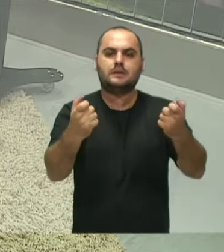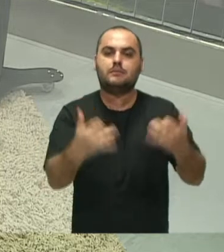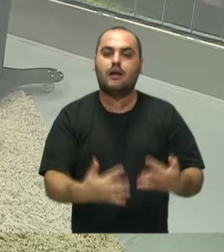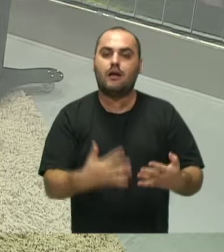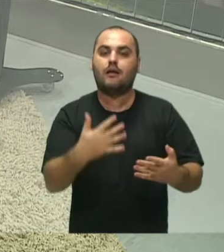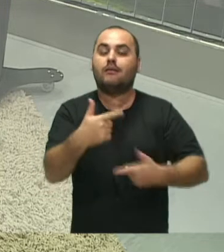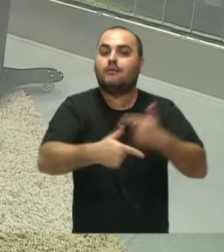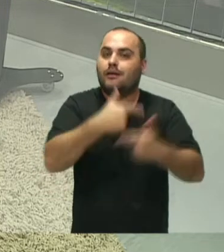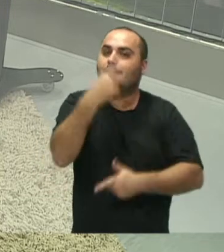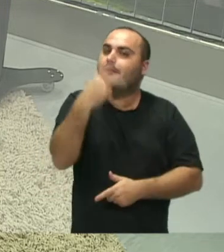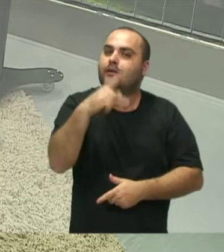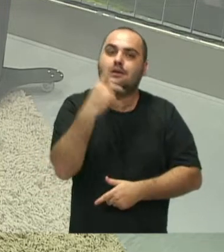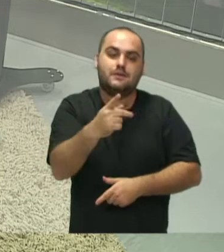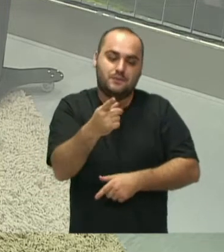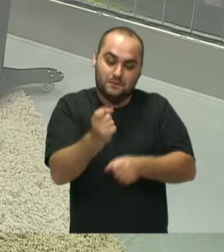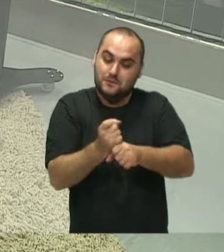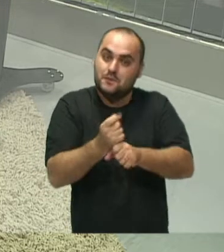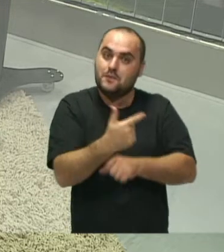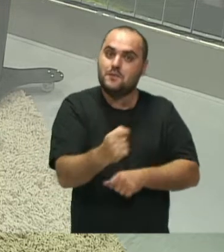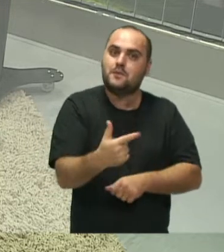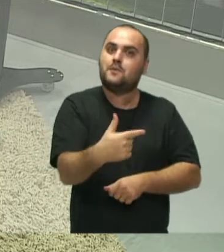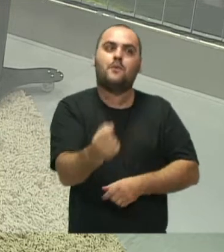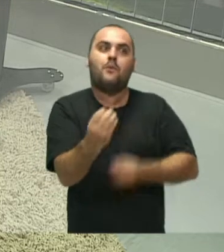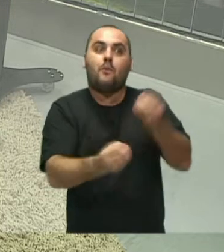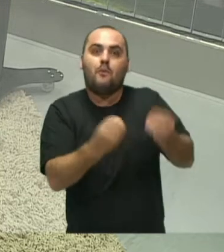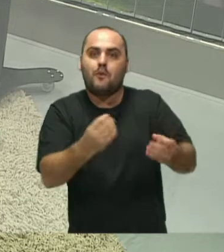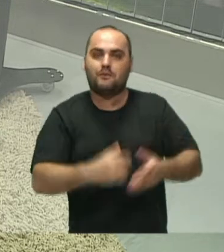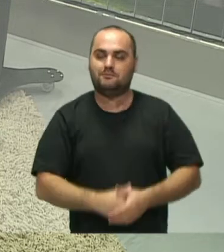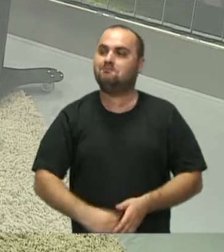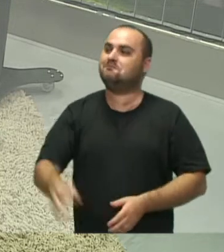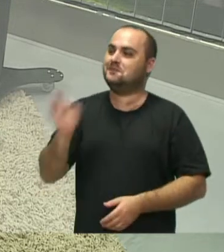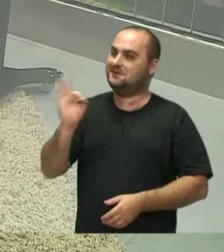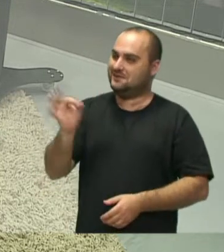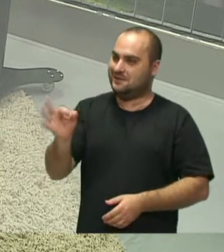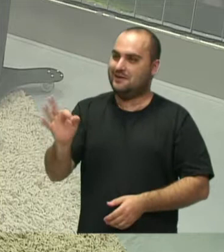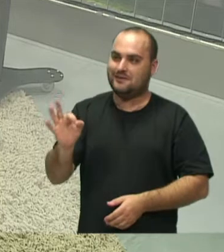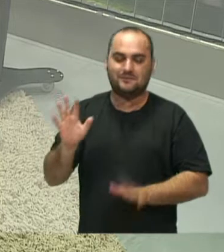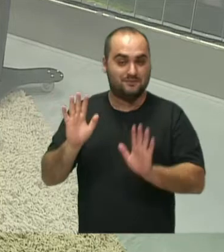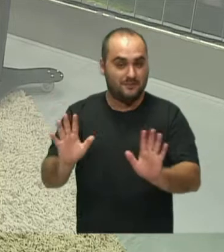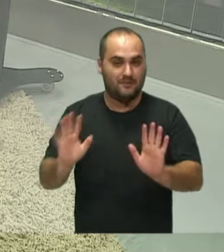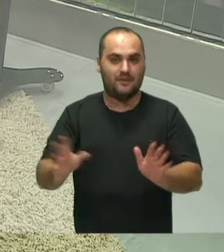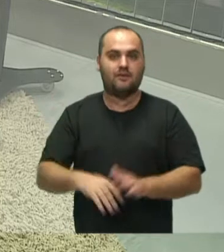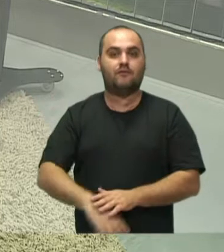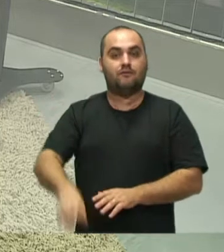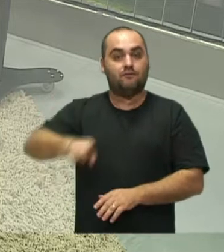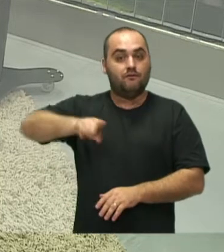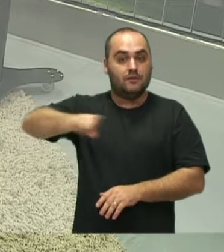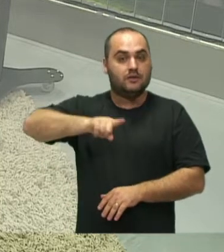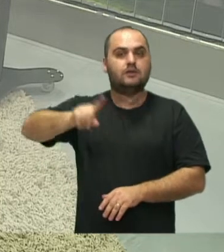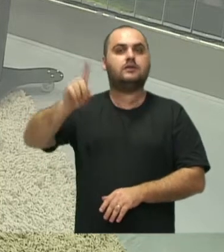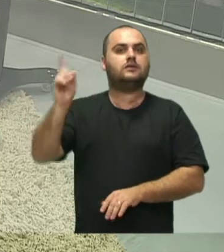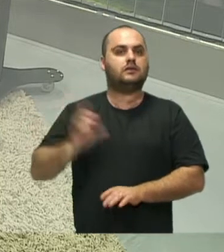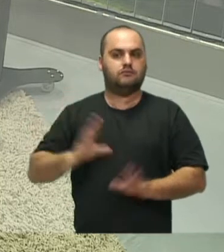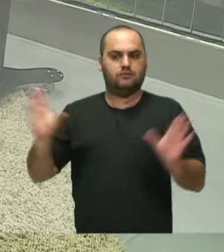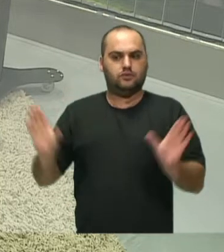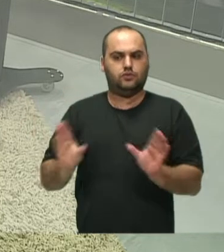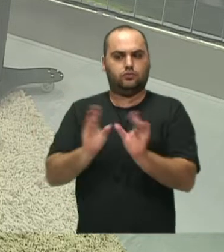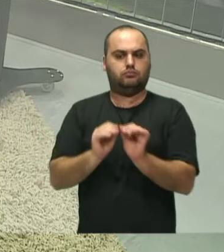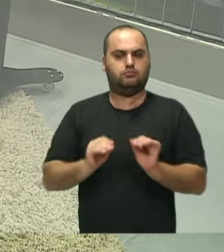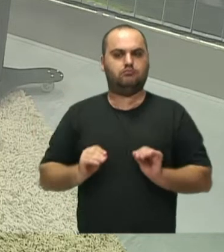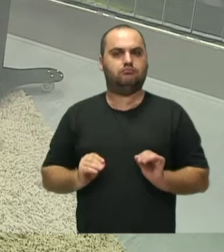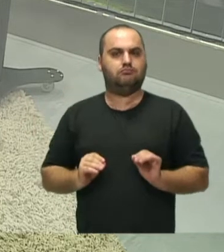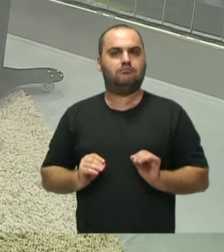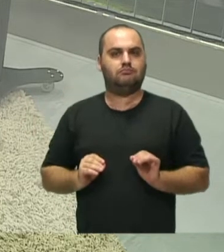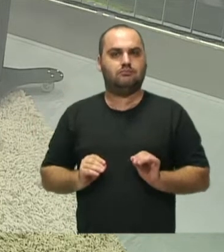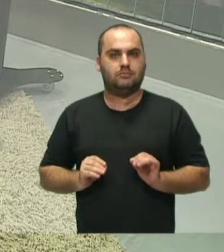para esse trabalho a partir de 2021 e é legal Margarete eu acho que você de certa maneira resumiu tudo é o trabalho não